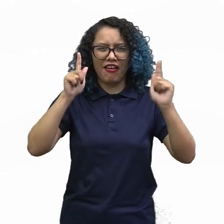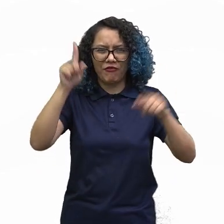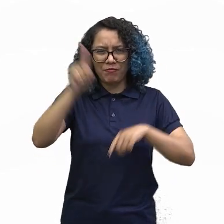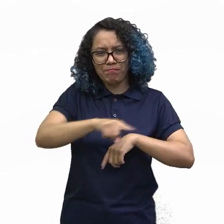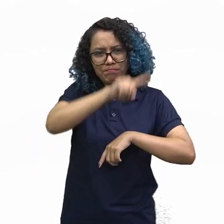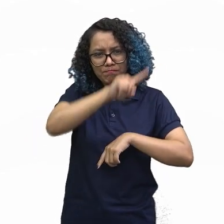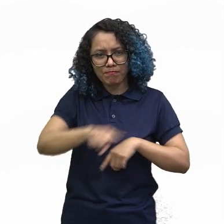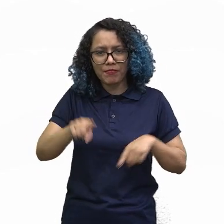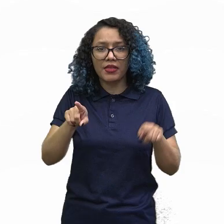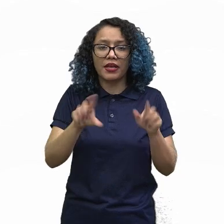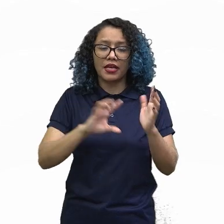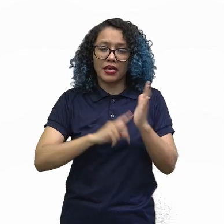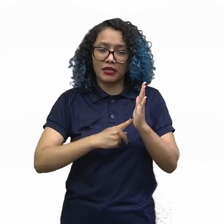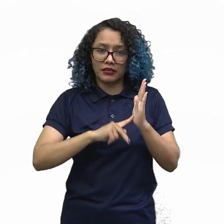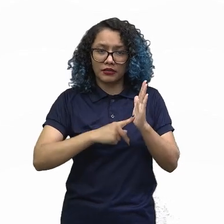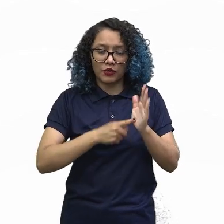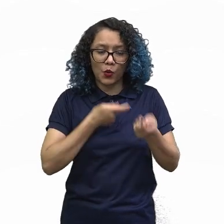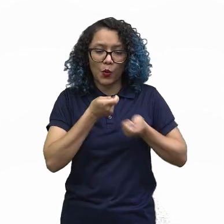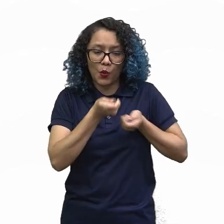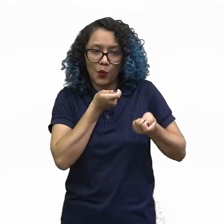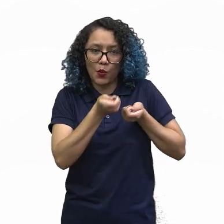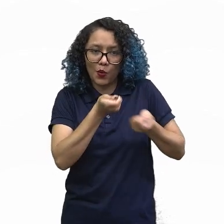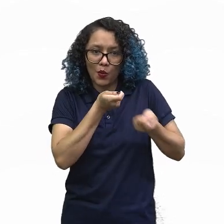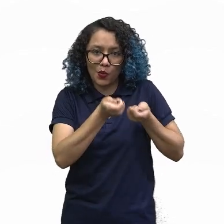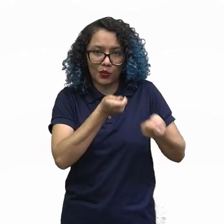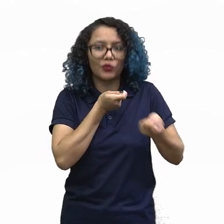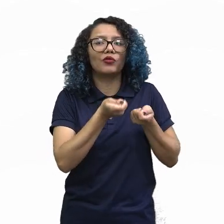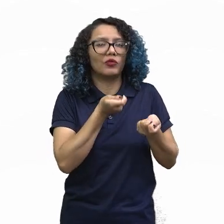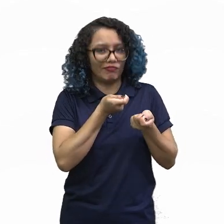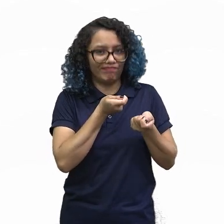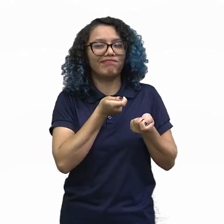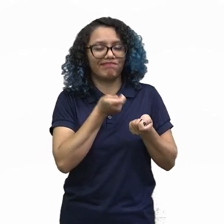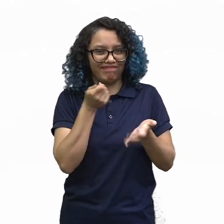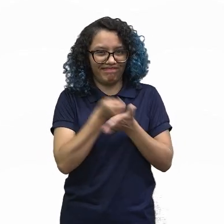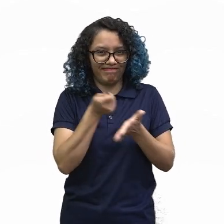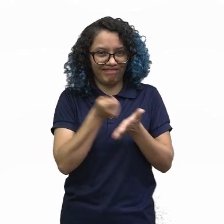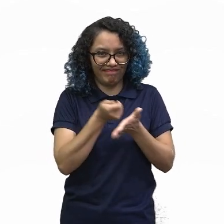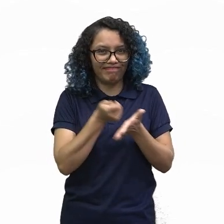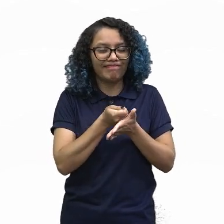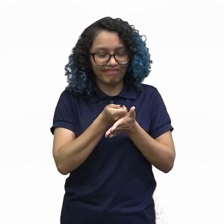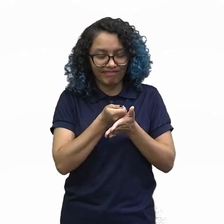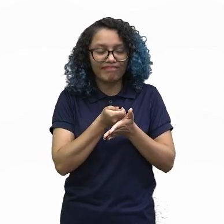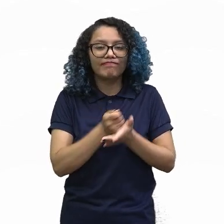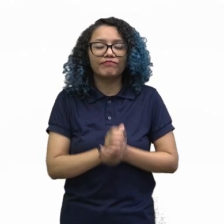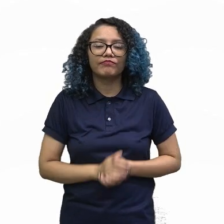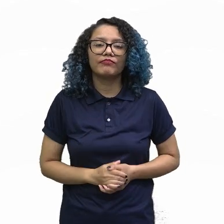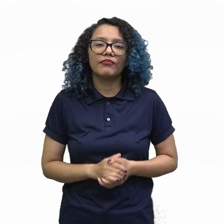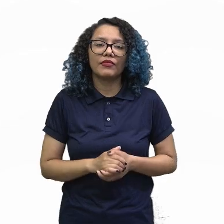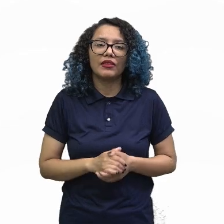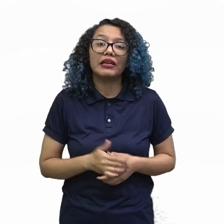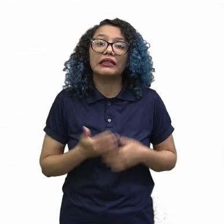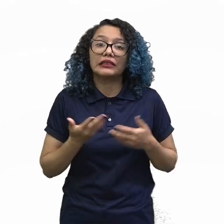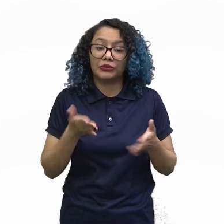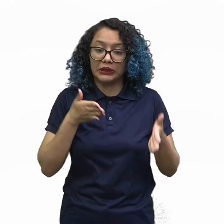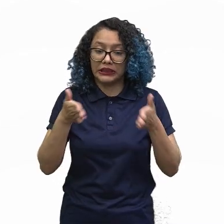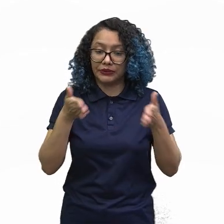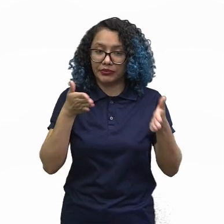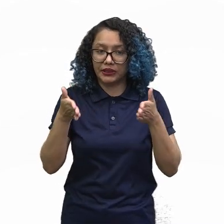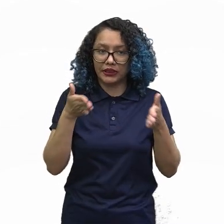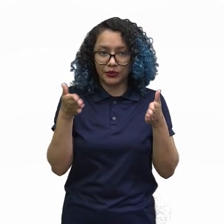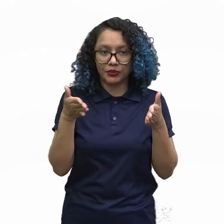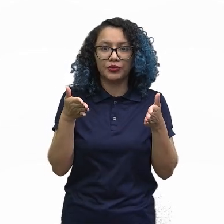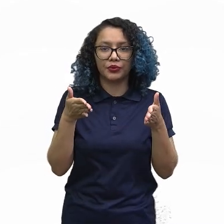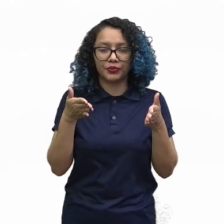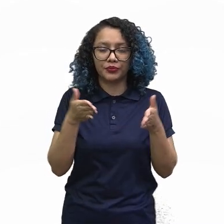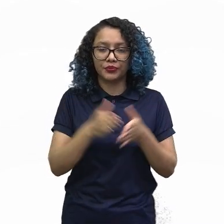proibidas e os sindicatos controlados ainda mais pelo governo. Então, dentro do Estado Novo e